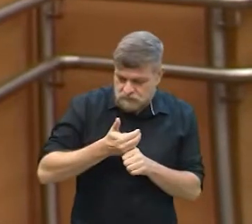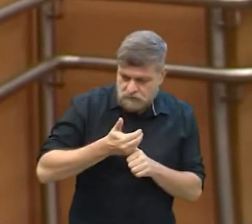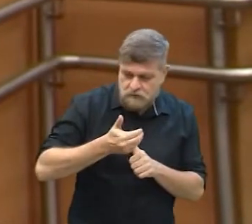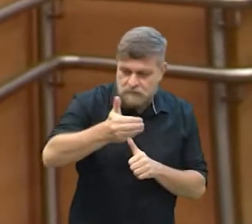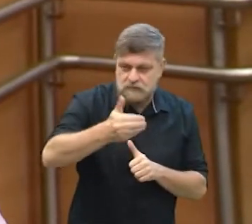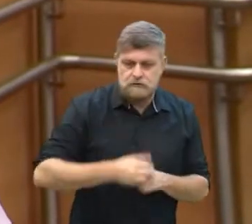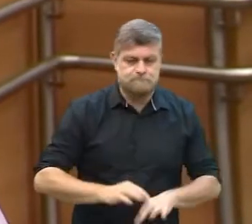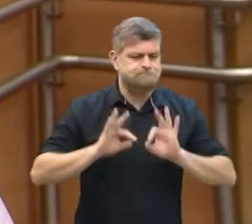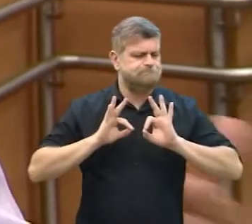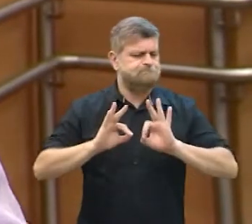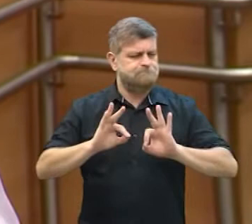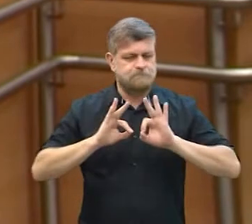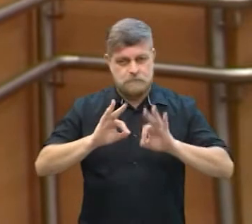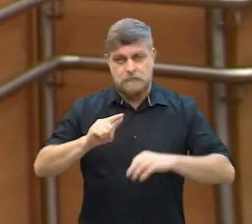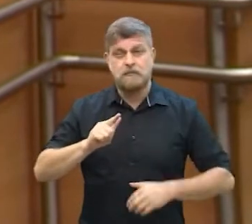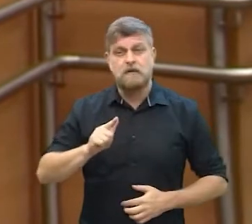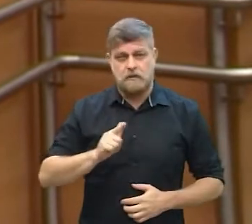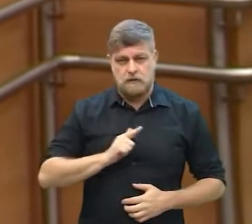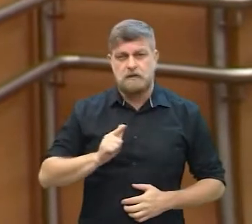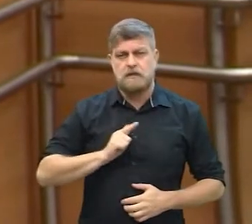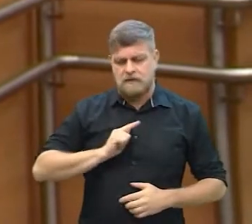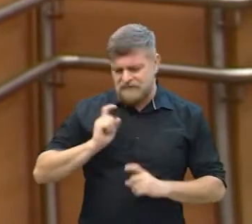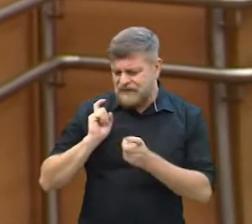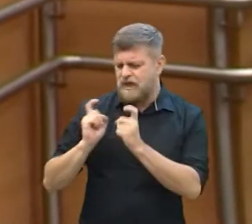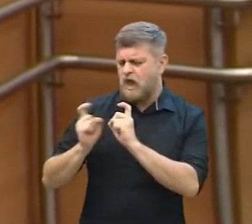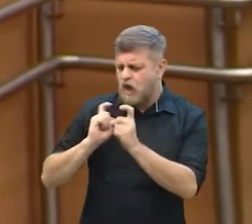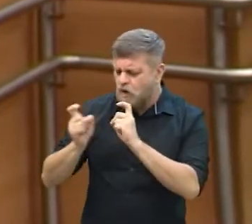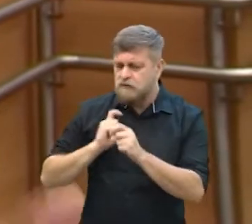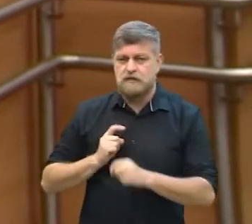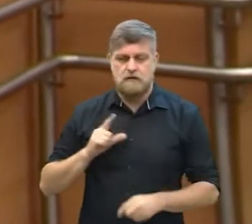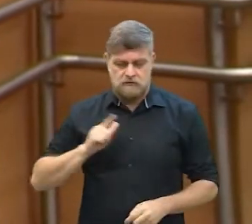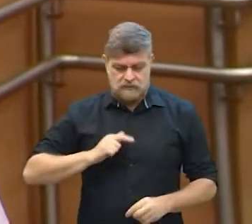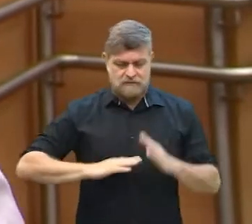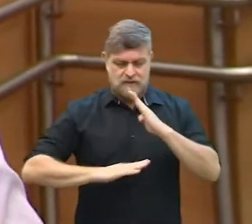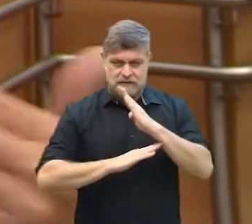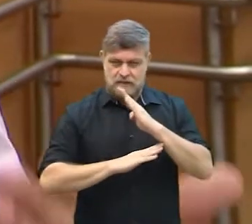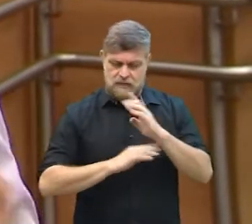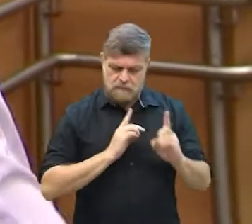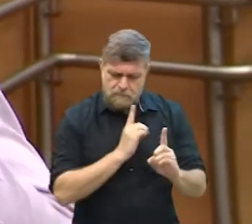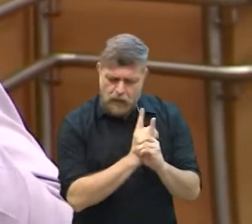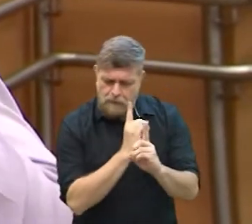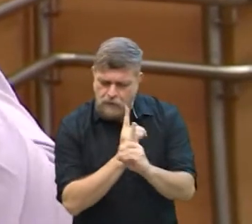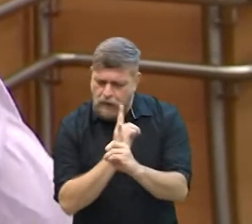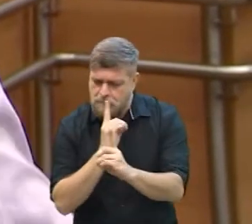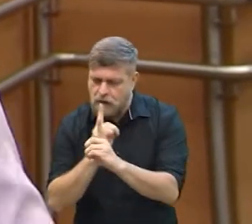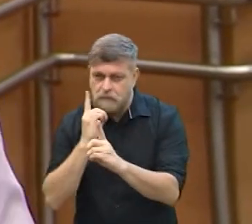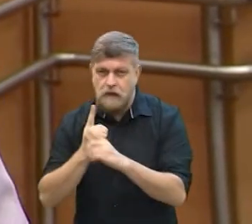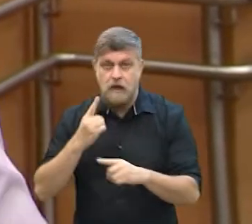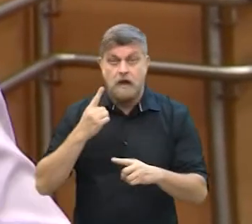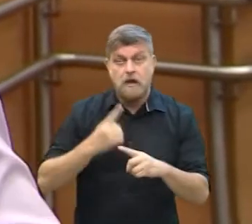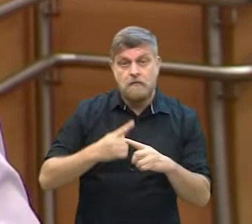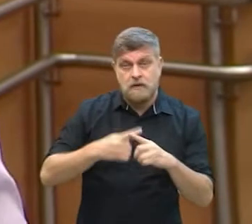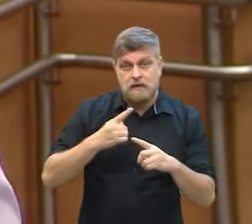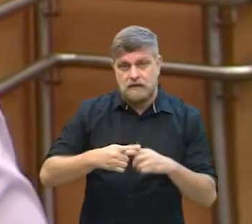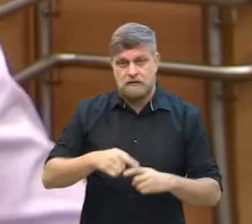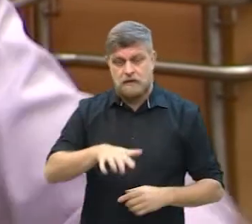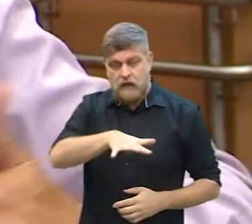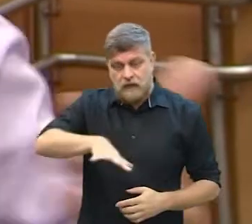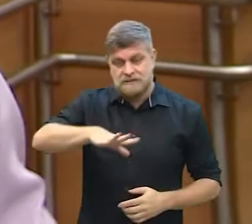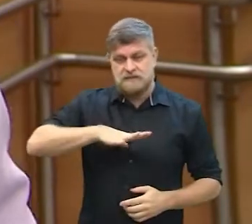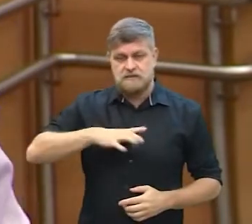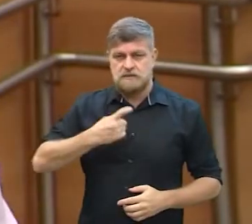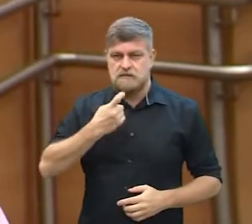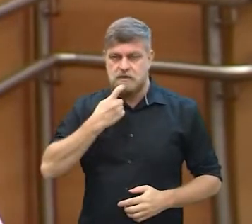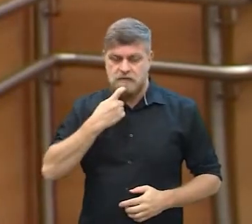mandato. E foi uma comissão que deu certo, foi uma comissão que teve bastante reuniões, bastante eventos na casa, justamente pela